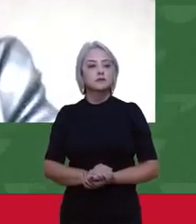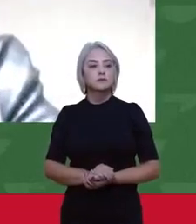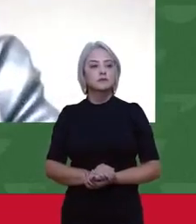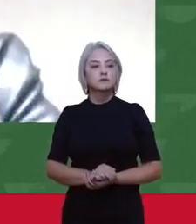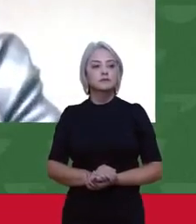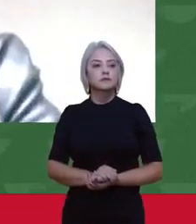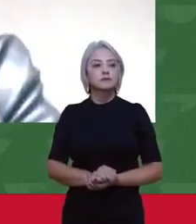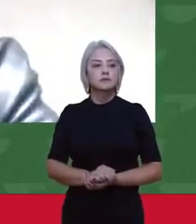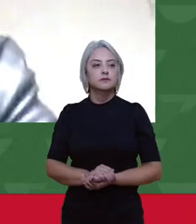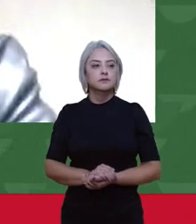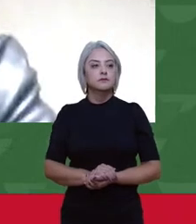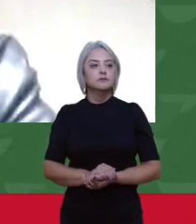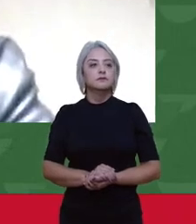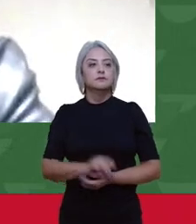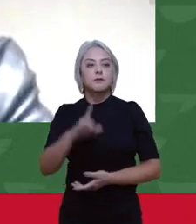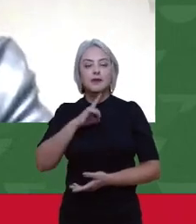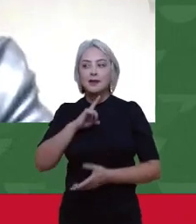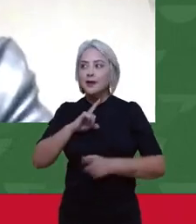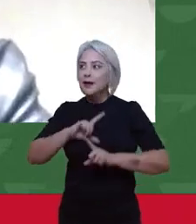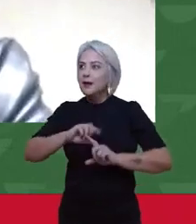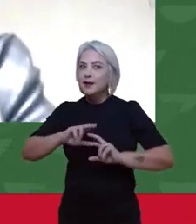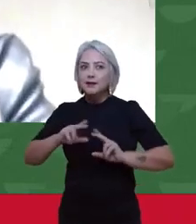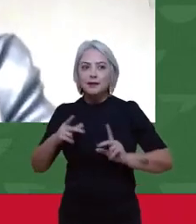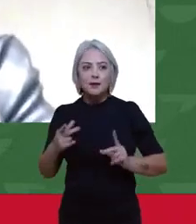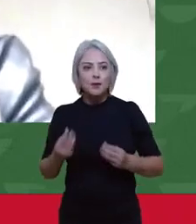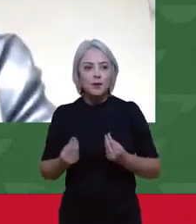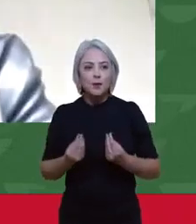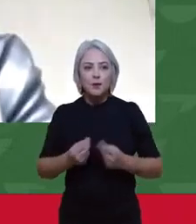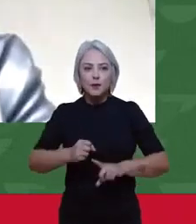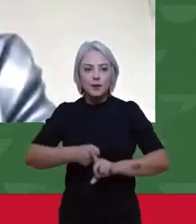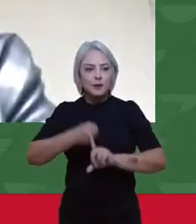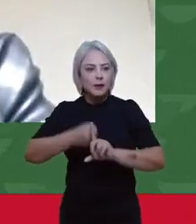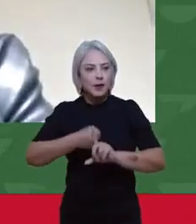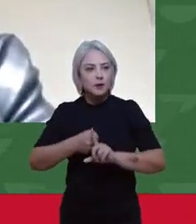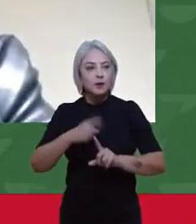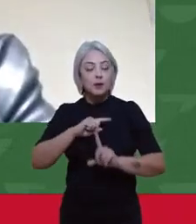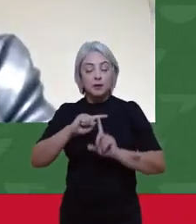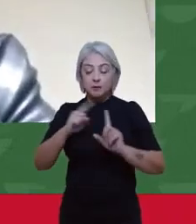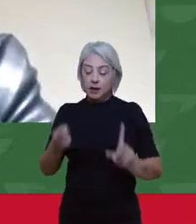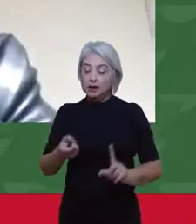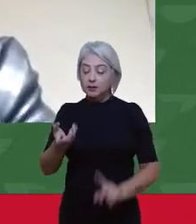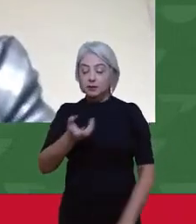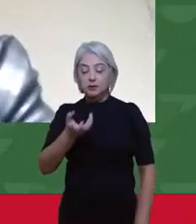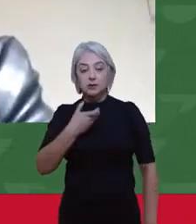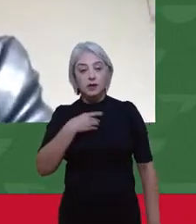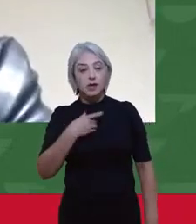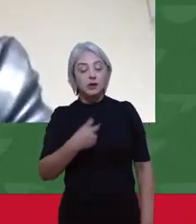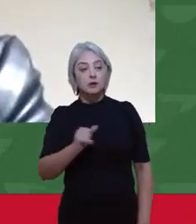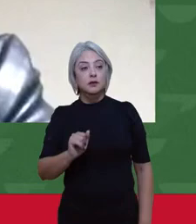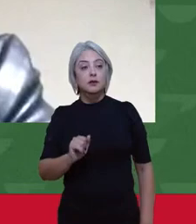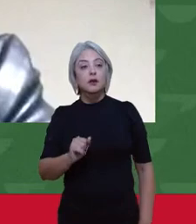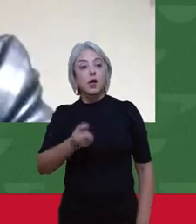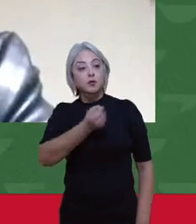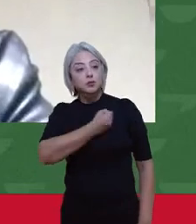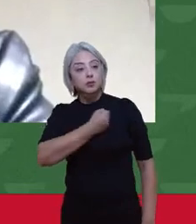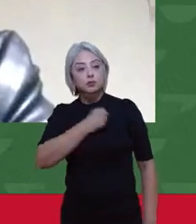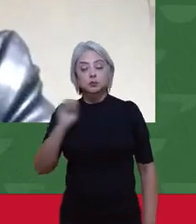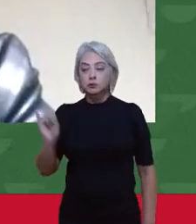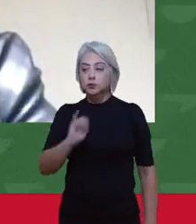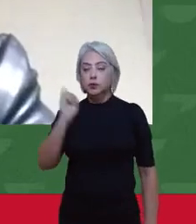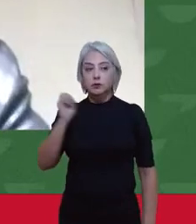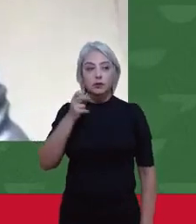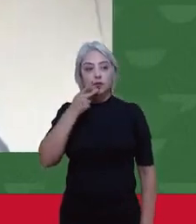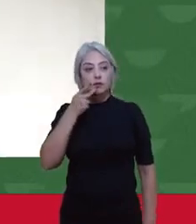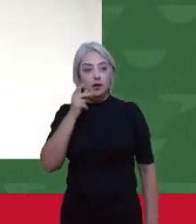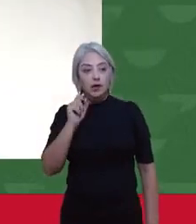Então, meu líder, temos tanta tarefa, né? Mas eu quero aqui deixar um dado importante, que